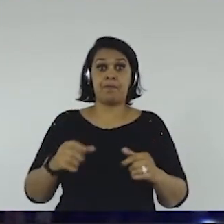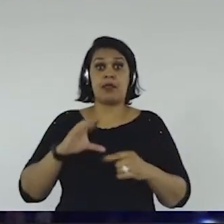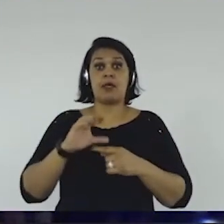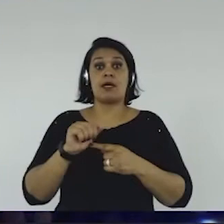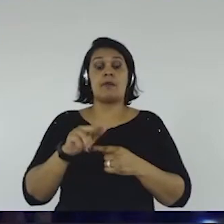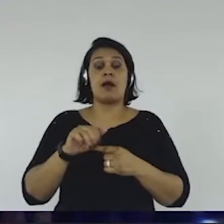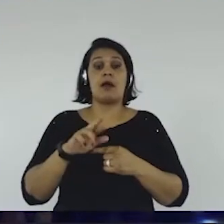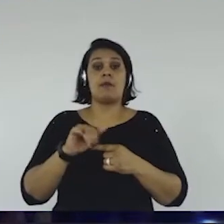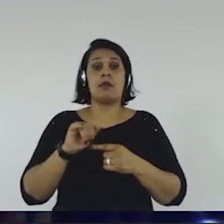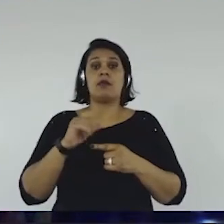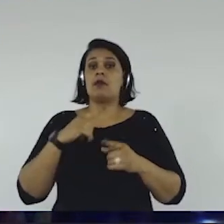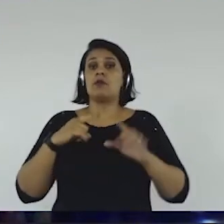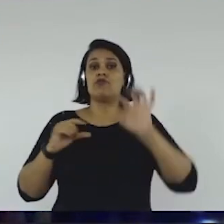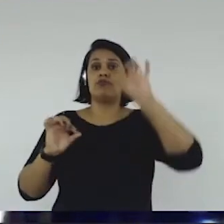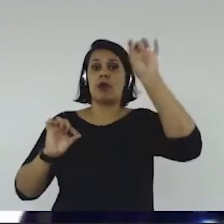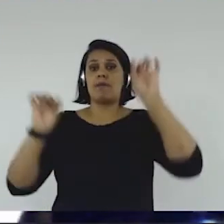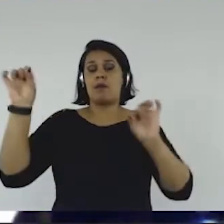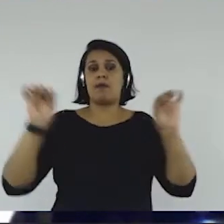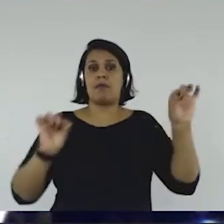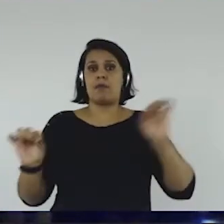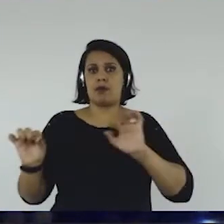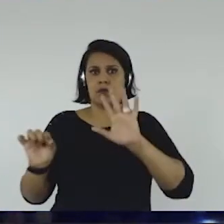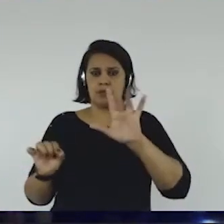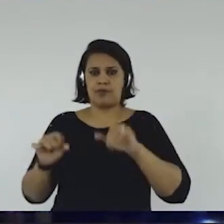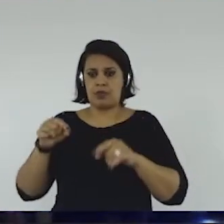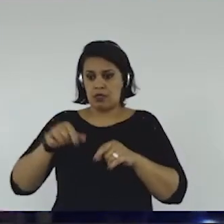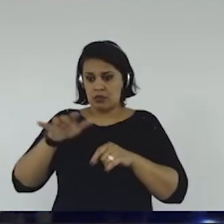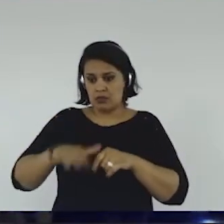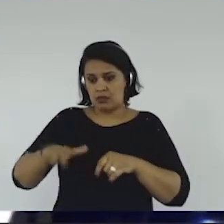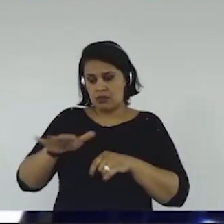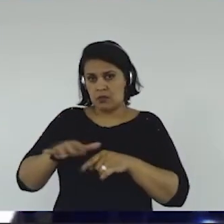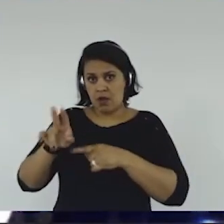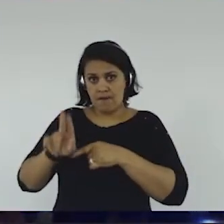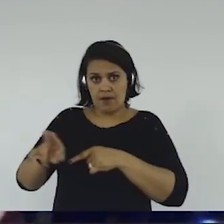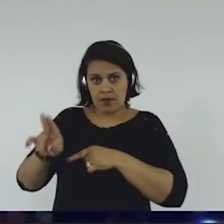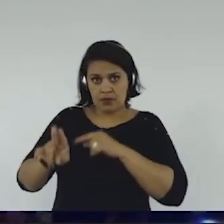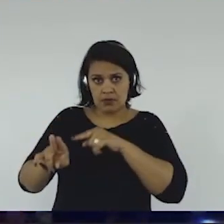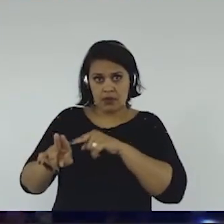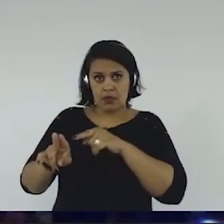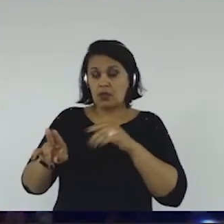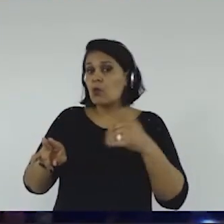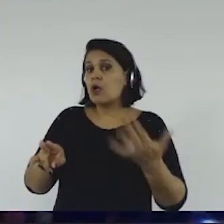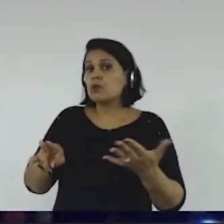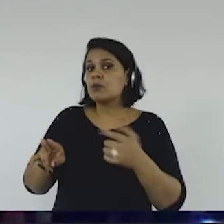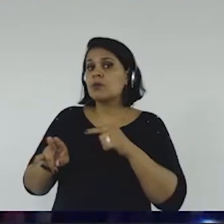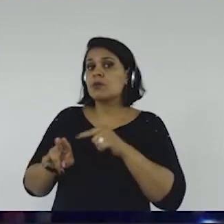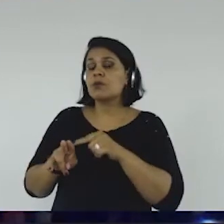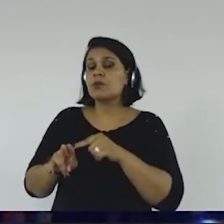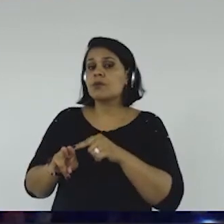está espalhada por todo o Brasil. Este espaço só será utilizado efetivamente quando nós tivermos